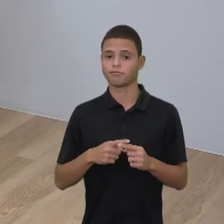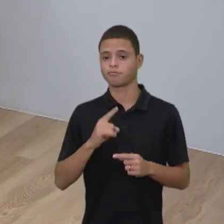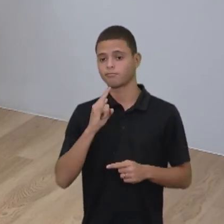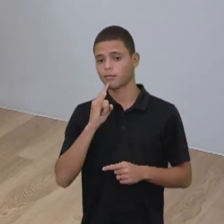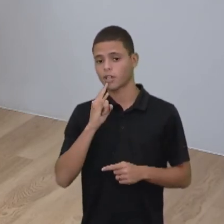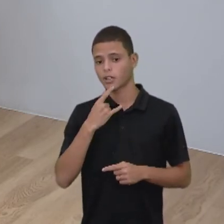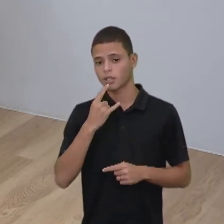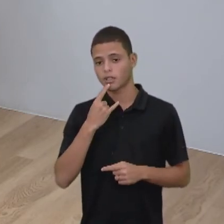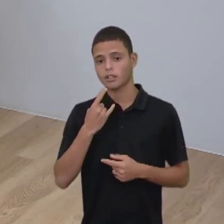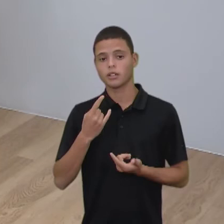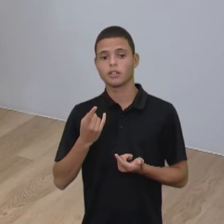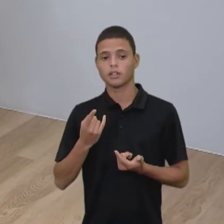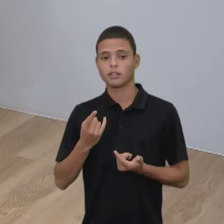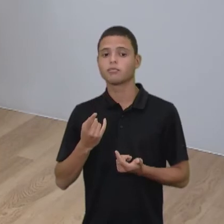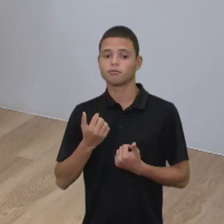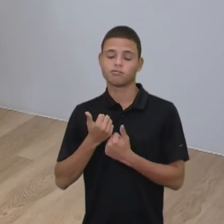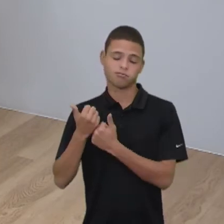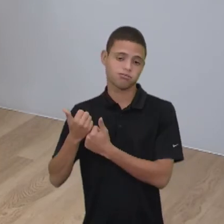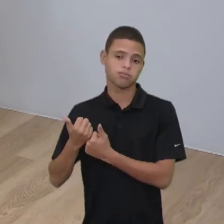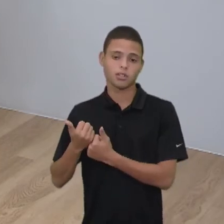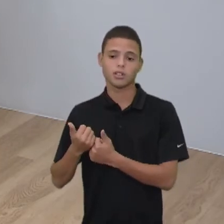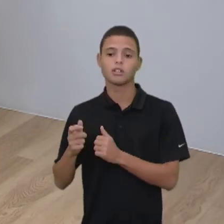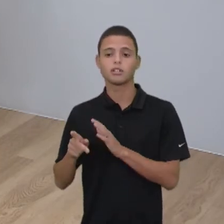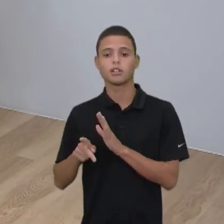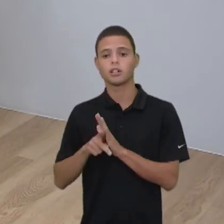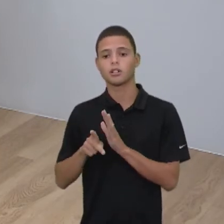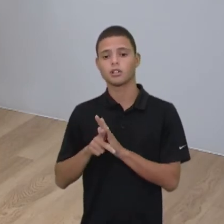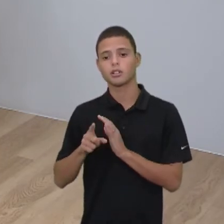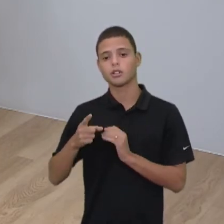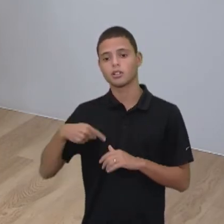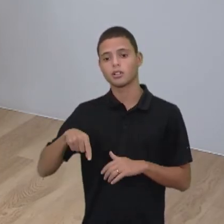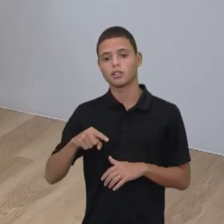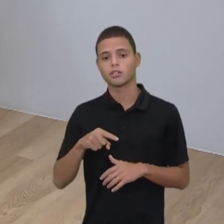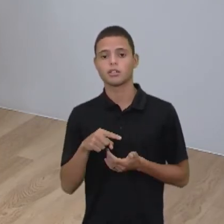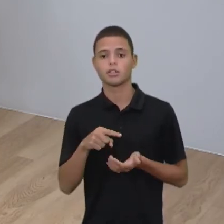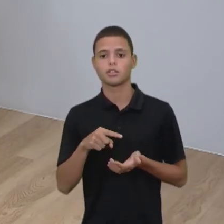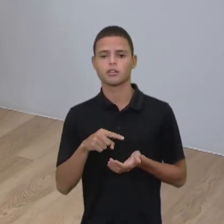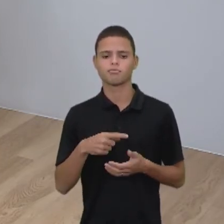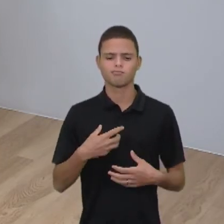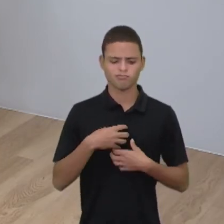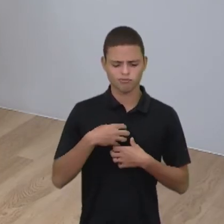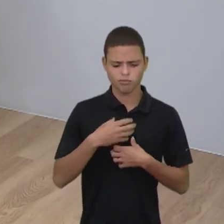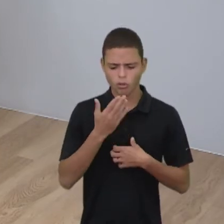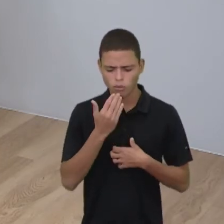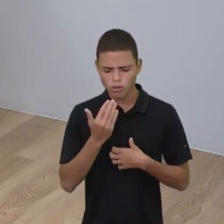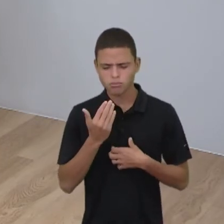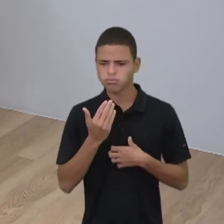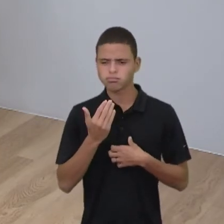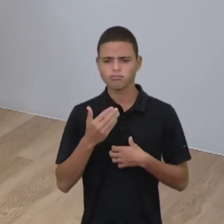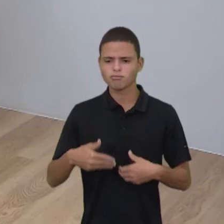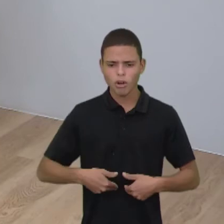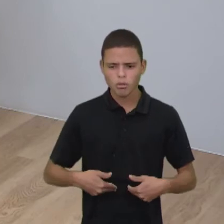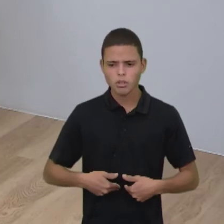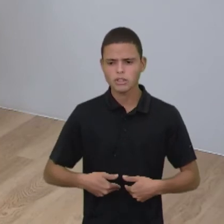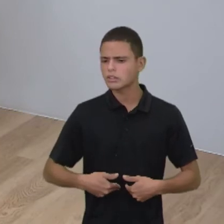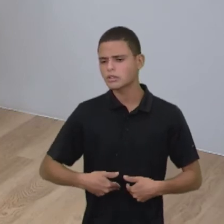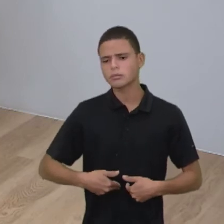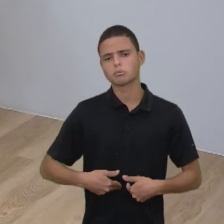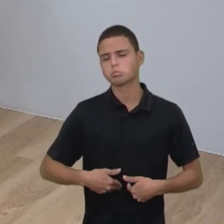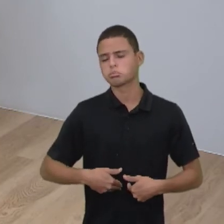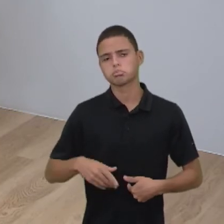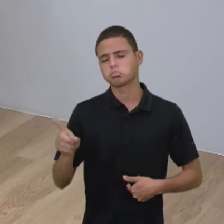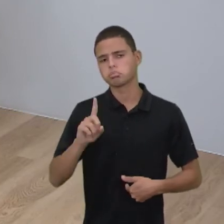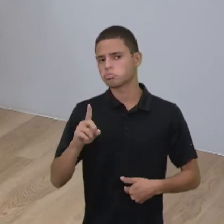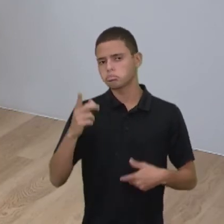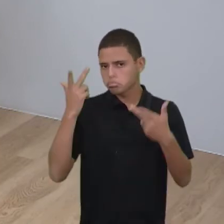diz, sustenta, né, digamos assim, né? Então a gente não sente fome quando a gente bebe, principalmente quando a gente bebe muito.